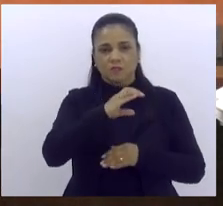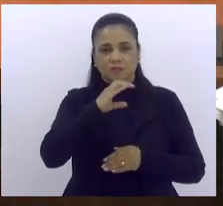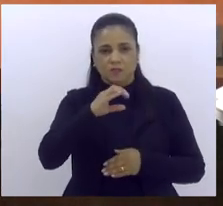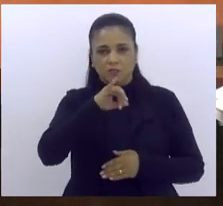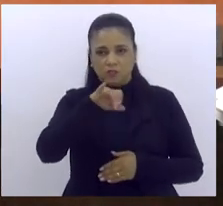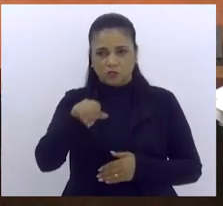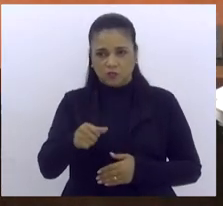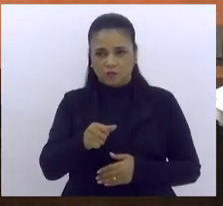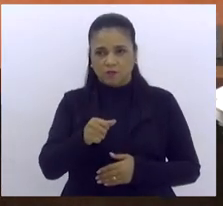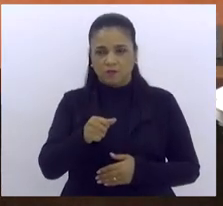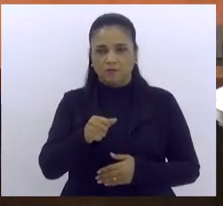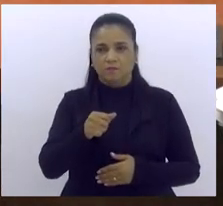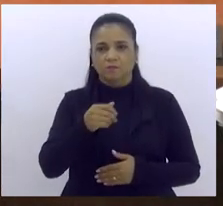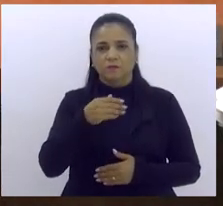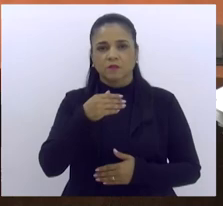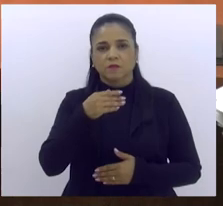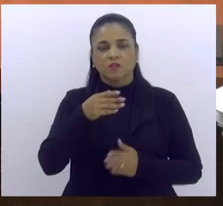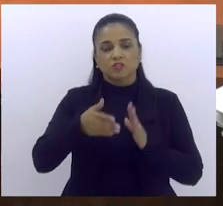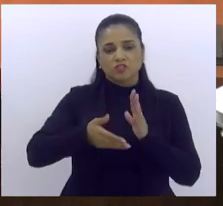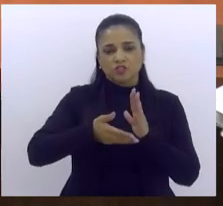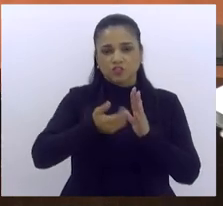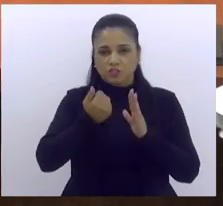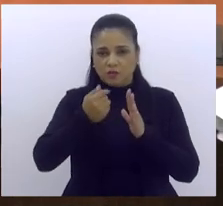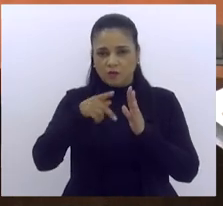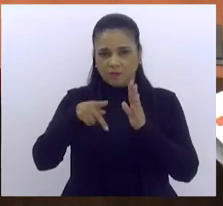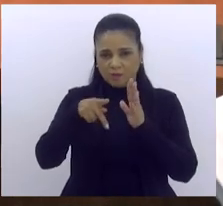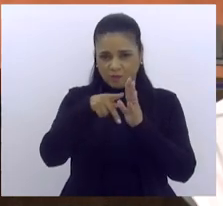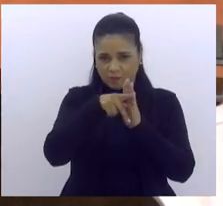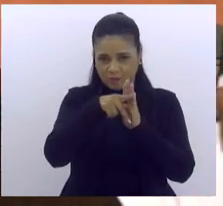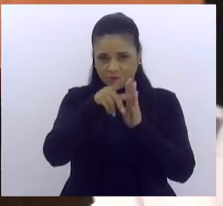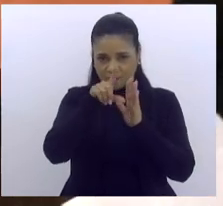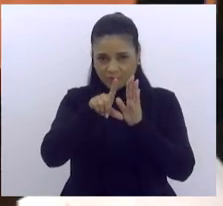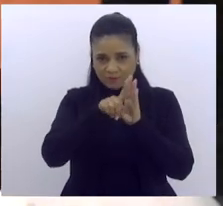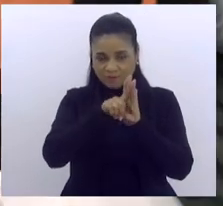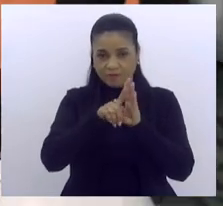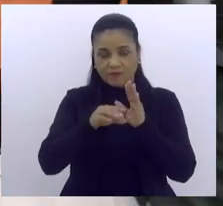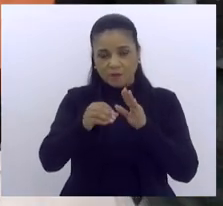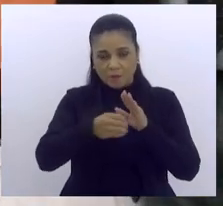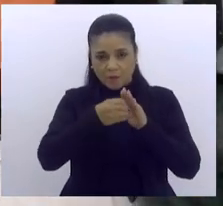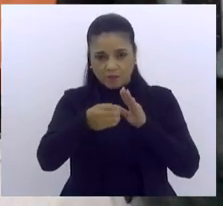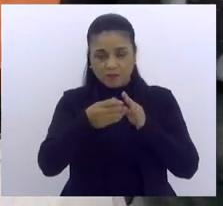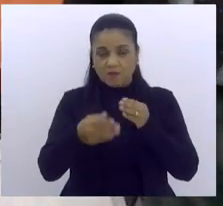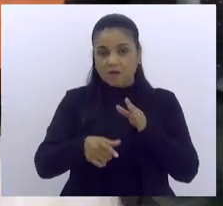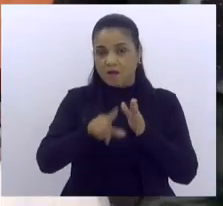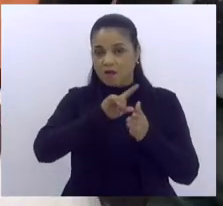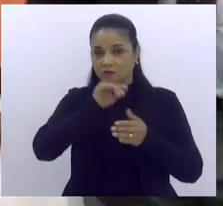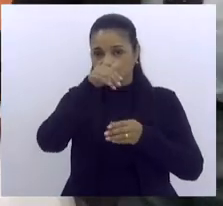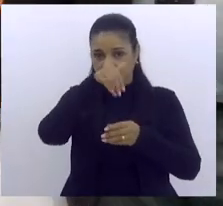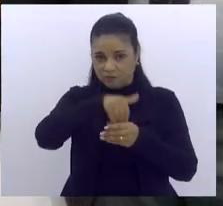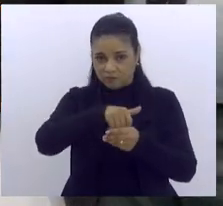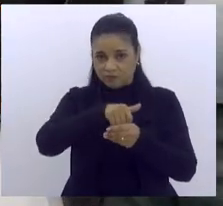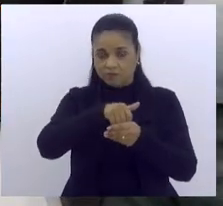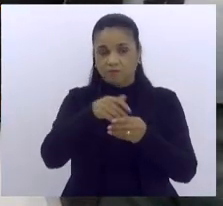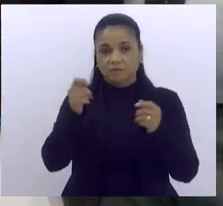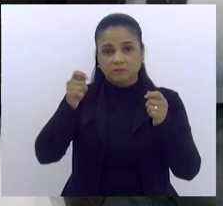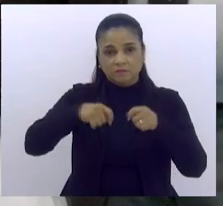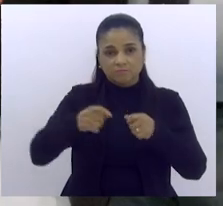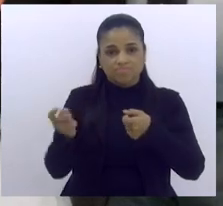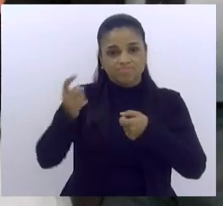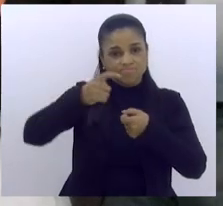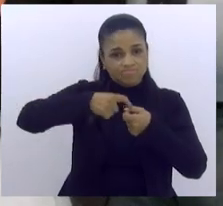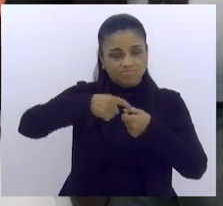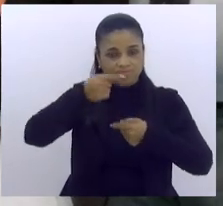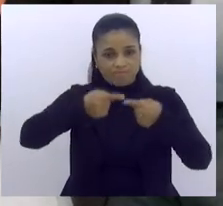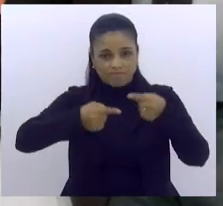Excelência pode tirar o projeto agora, uma vez colhidos os pareceres, antes da votação, para que a gente possa retomar uma